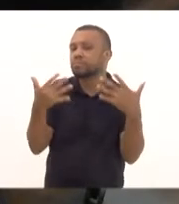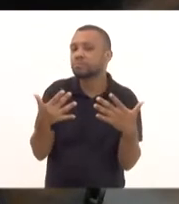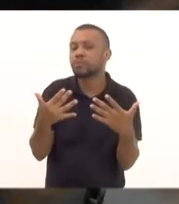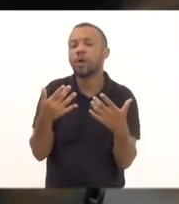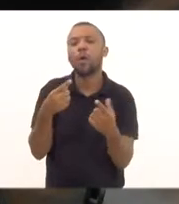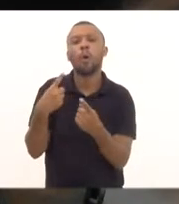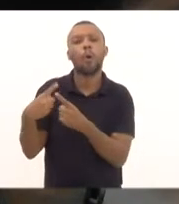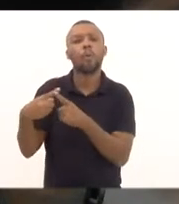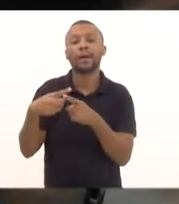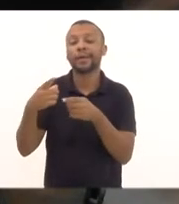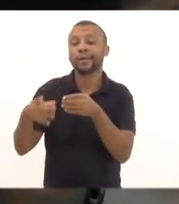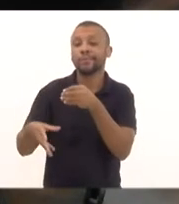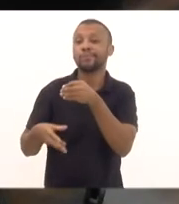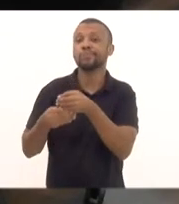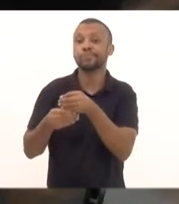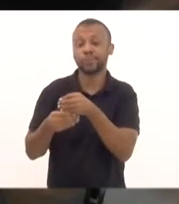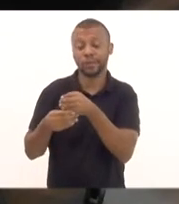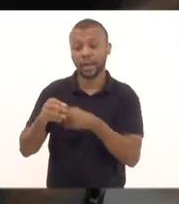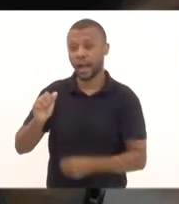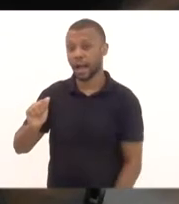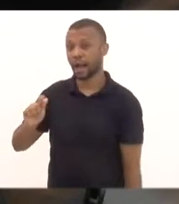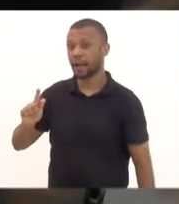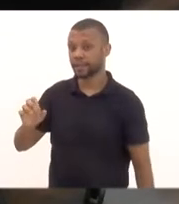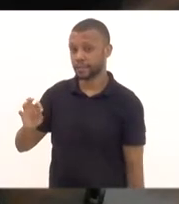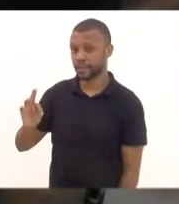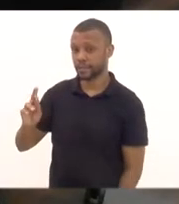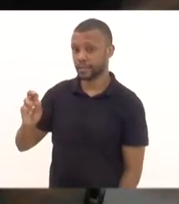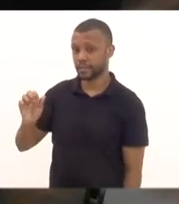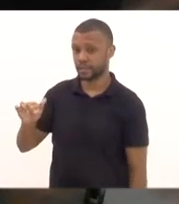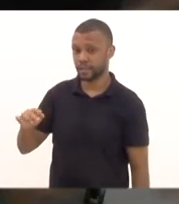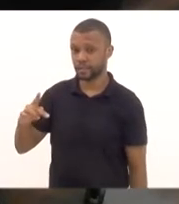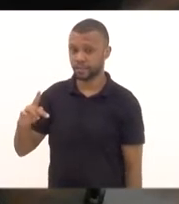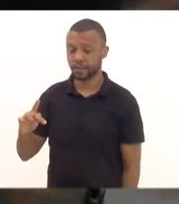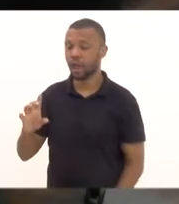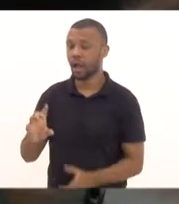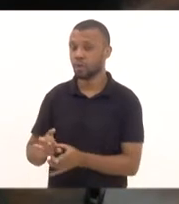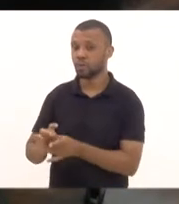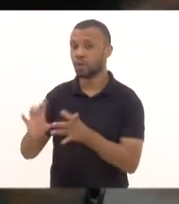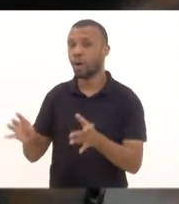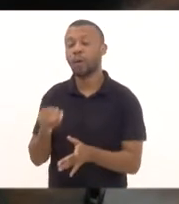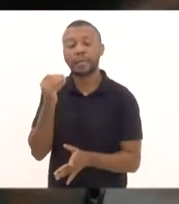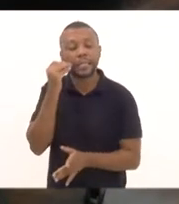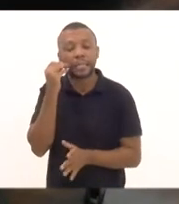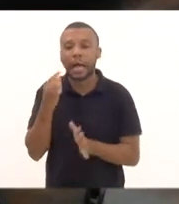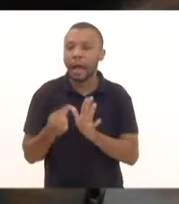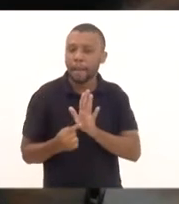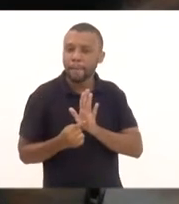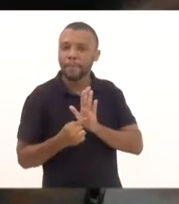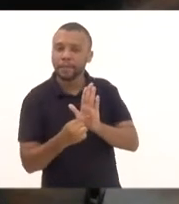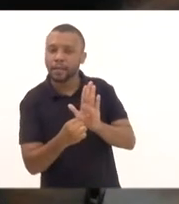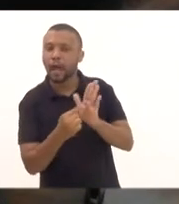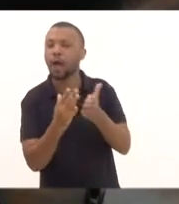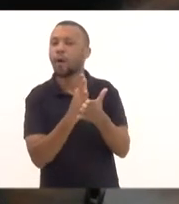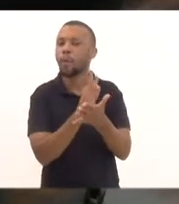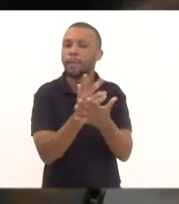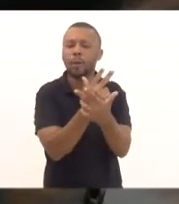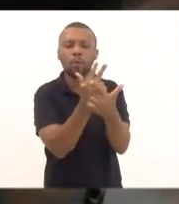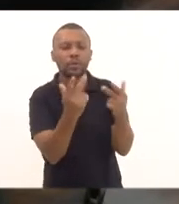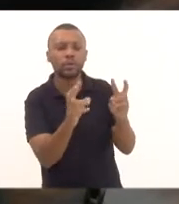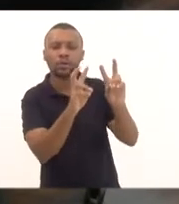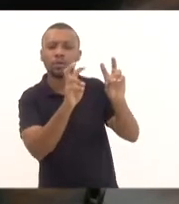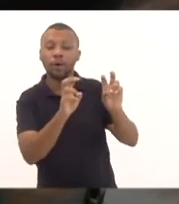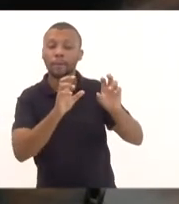reajuste que haja trânsito autorizou a SuperVia ou para tentar apresenta alguma coisa em relação à a